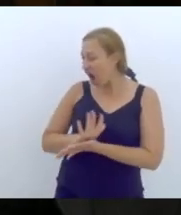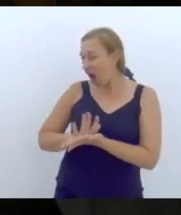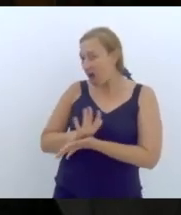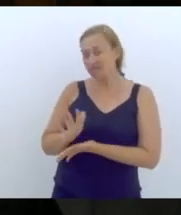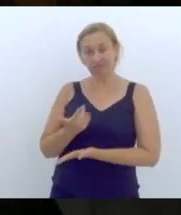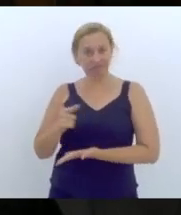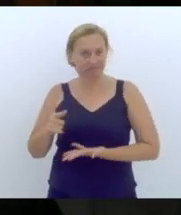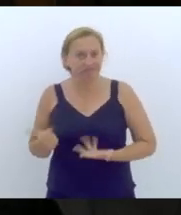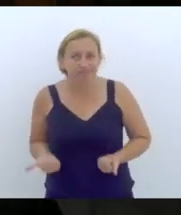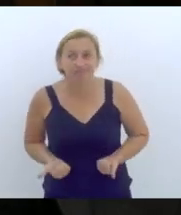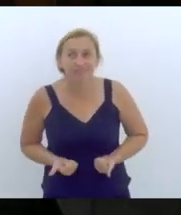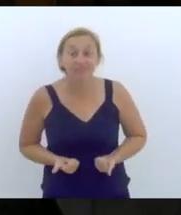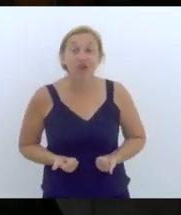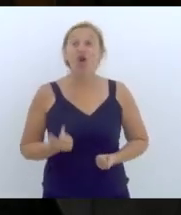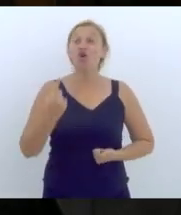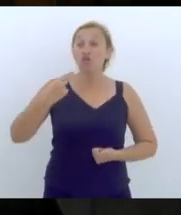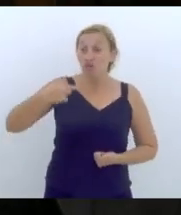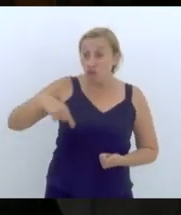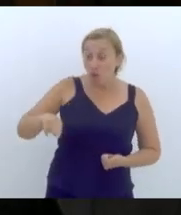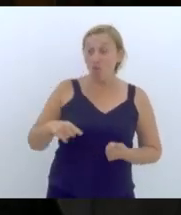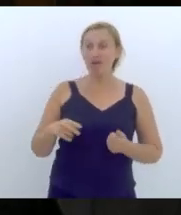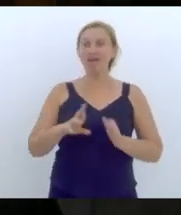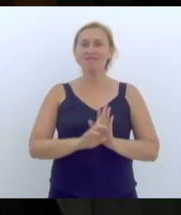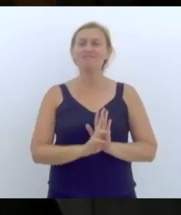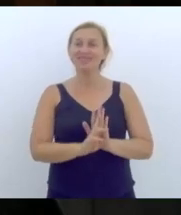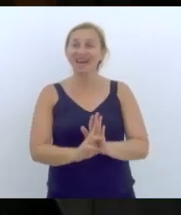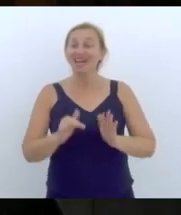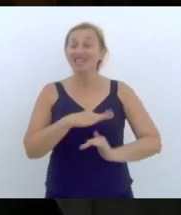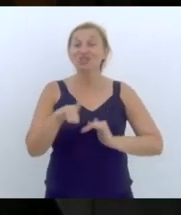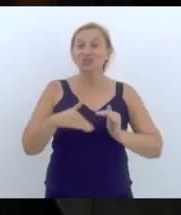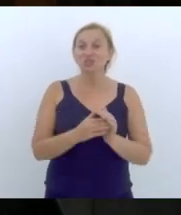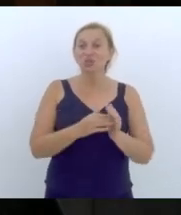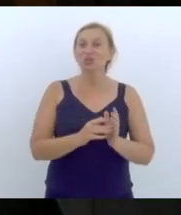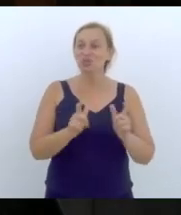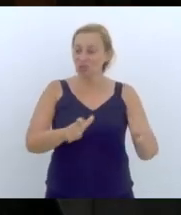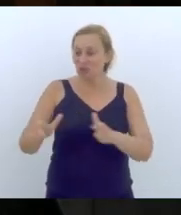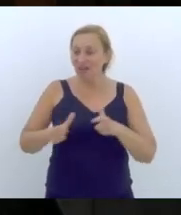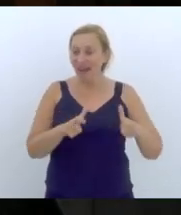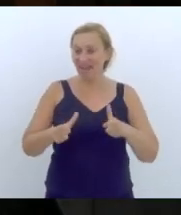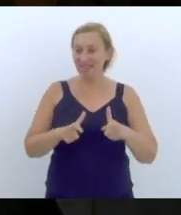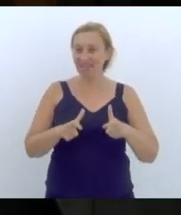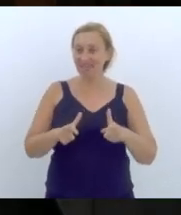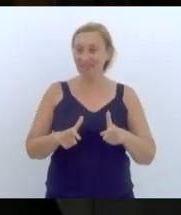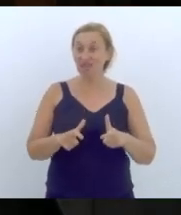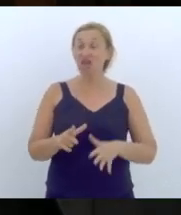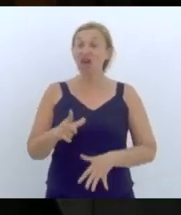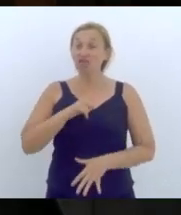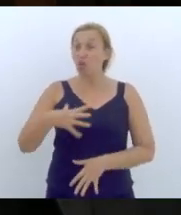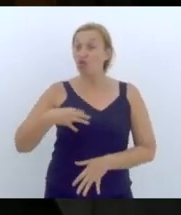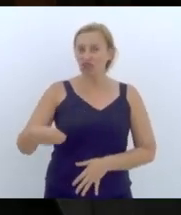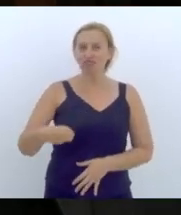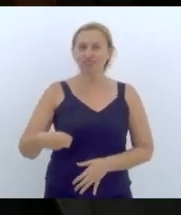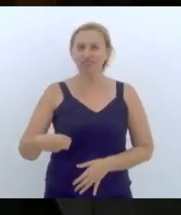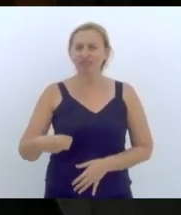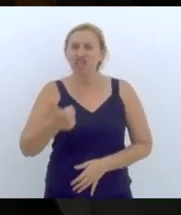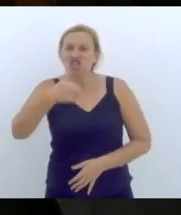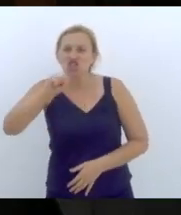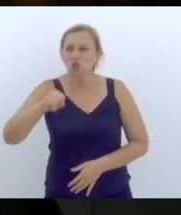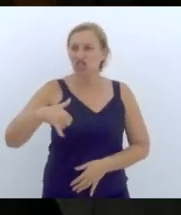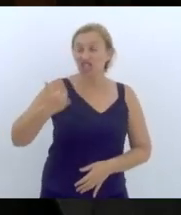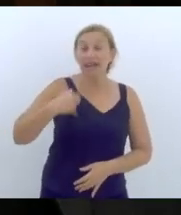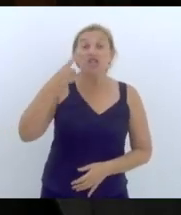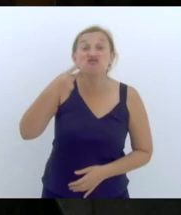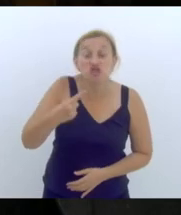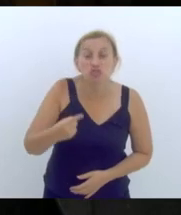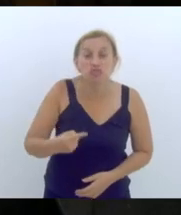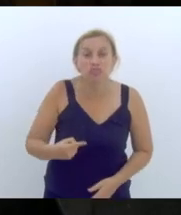provar. Vou representar em todas as esferas. Todas as esferas. Porque eu tenho um filho de 18 anos que viu